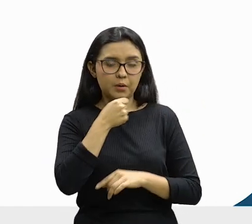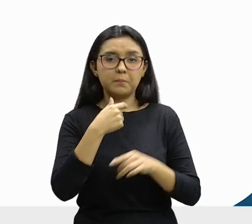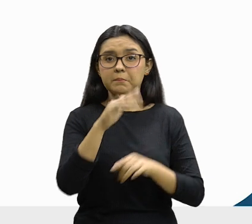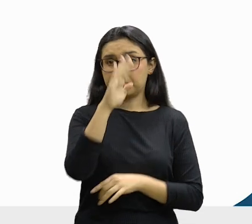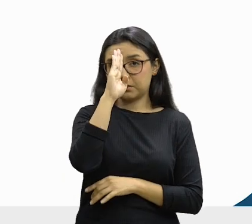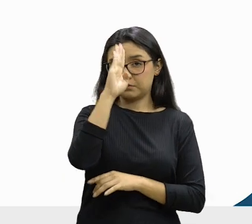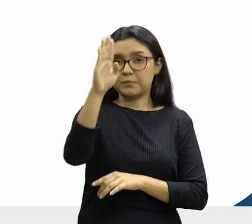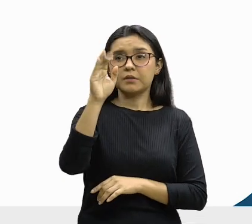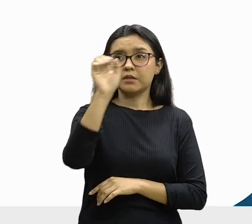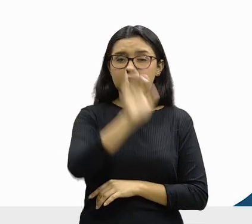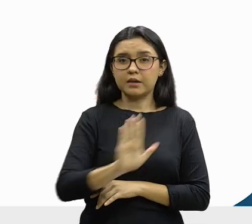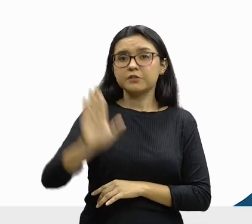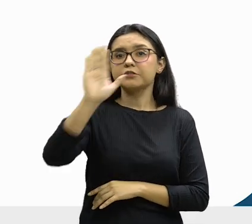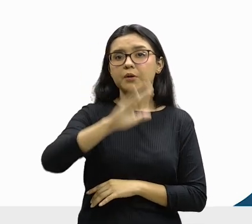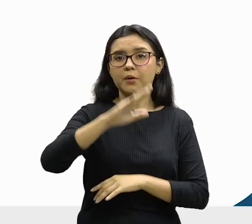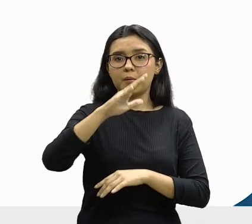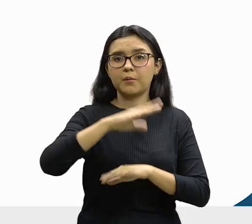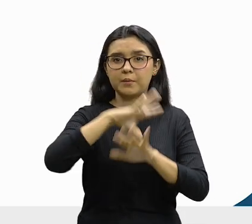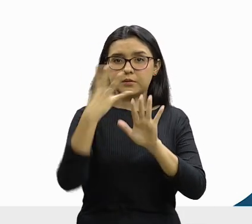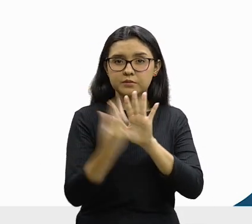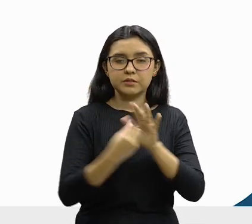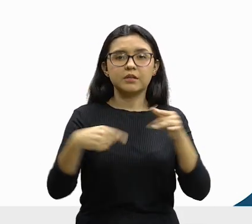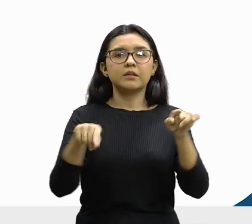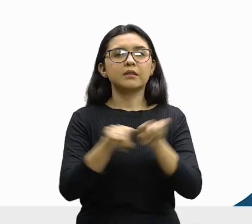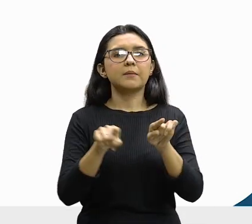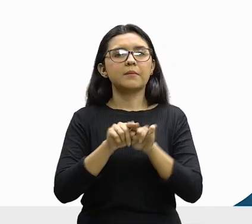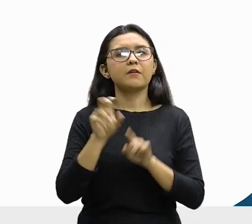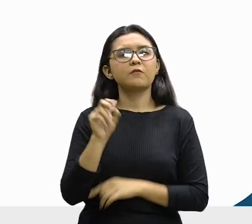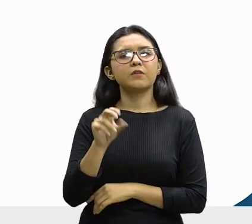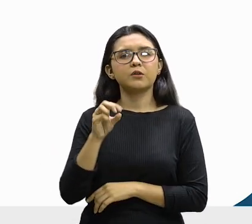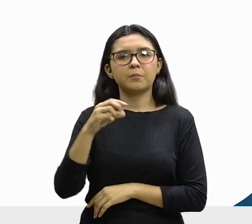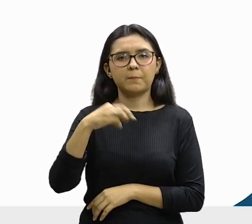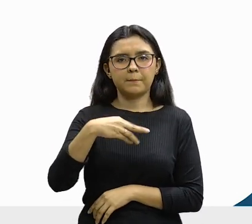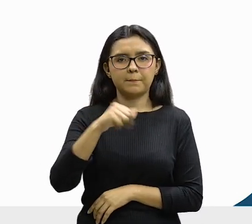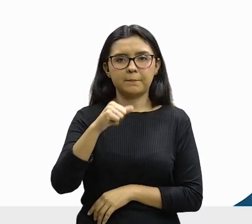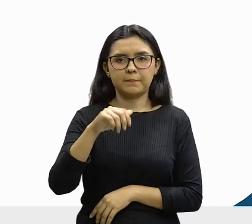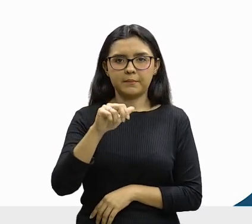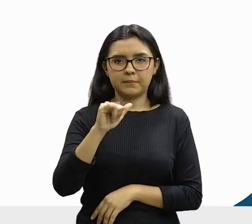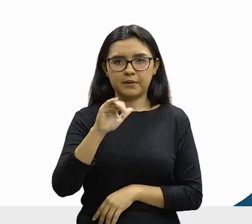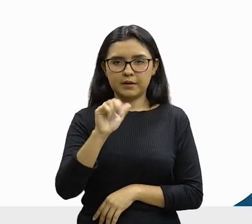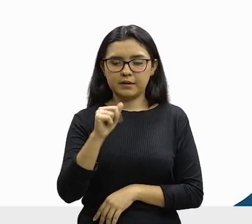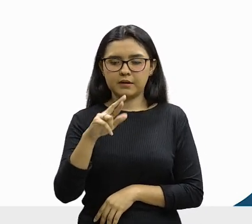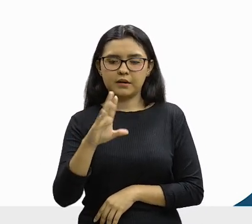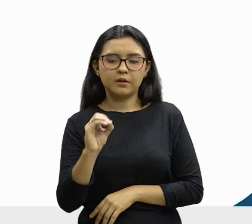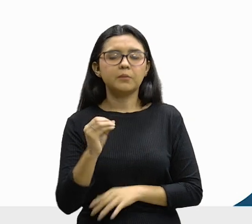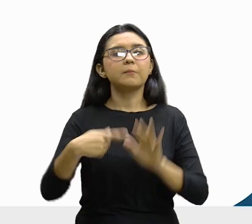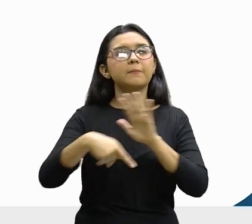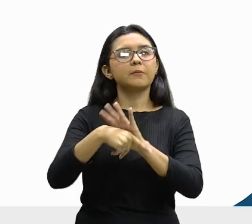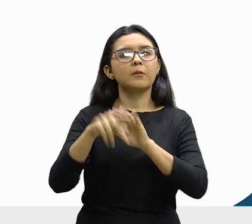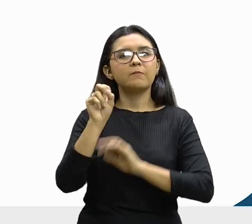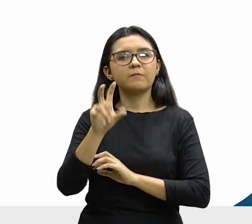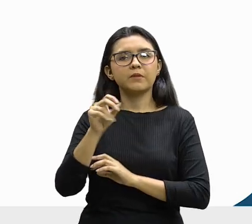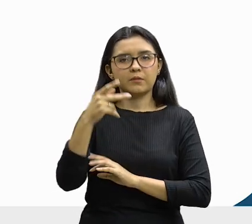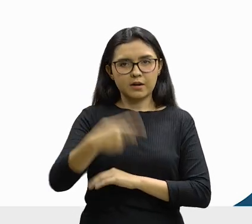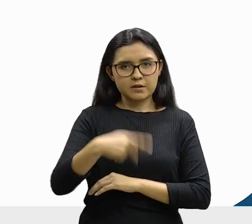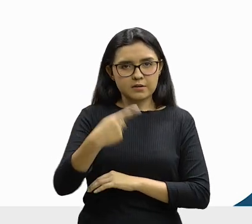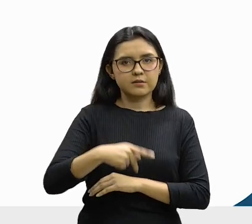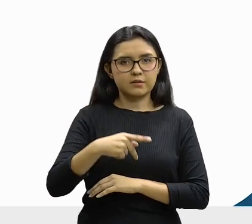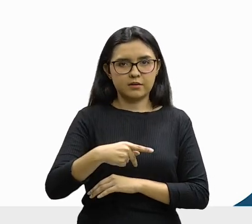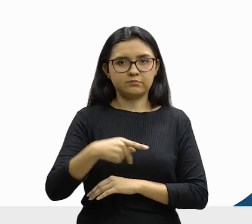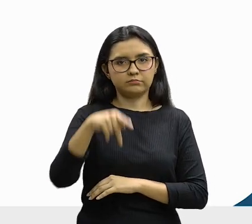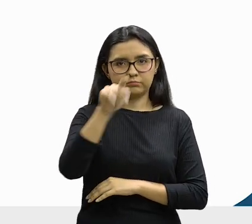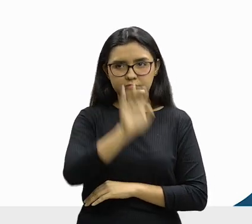na região amazônica, e o vírus Maiaro, que também são vírus aí na nossa região e que causam sintomas